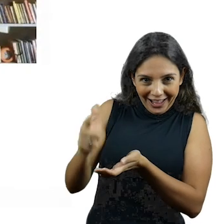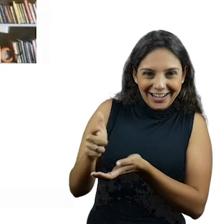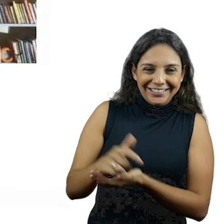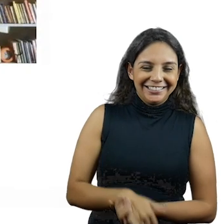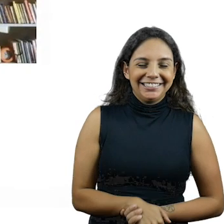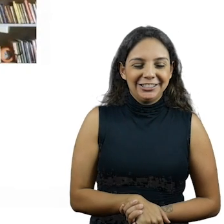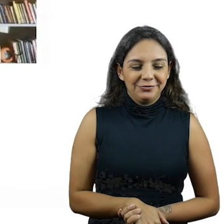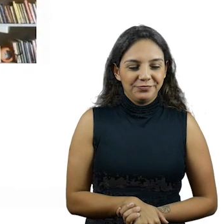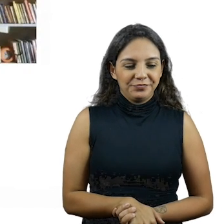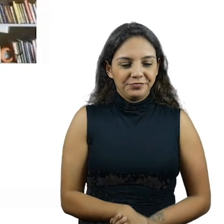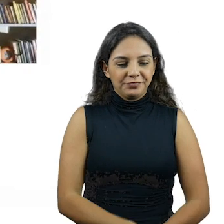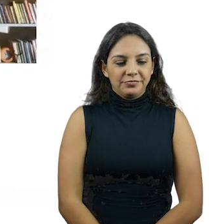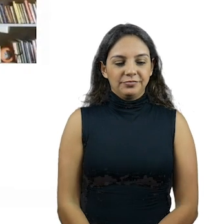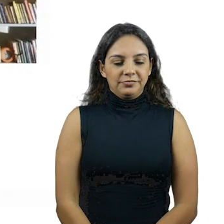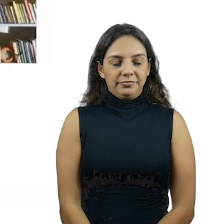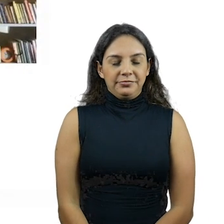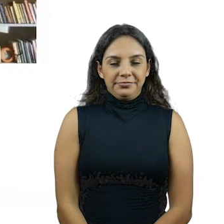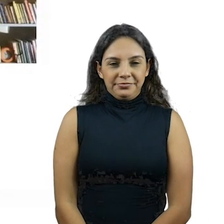tocar.